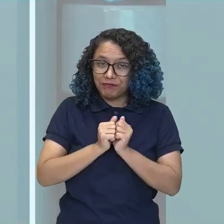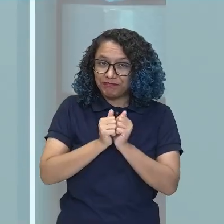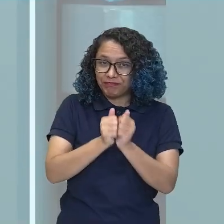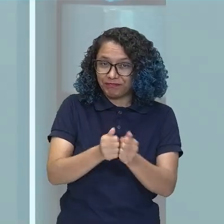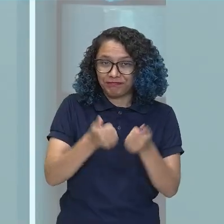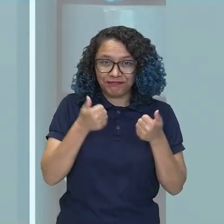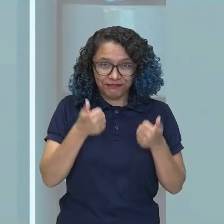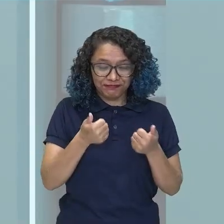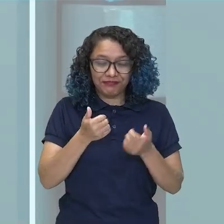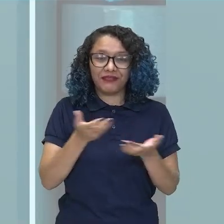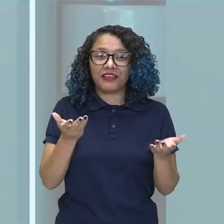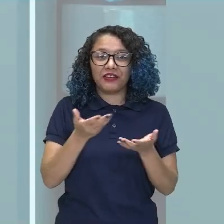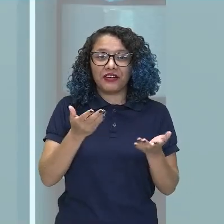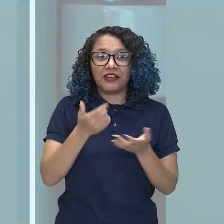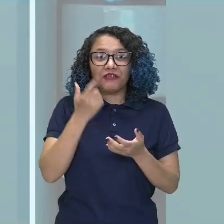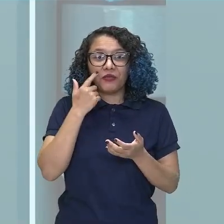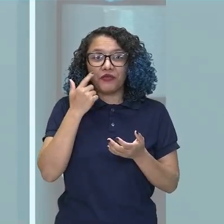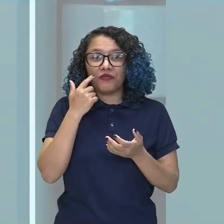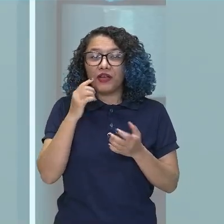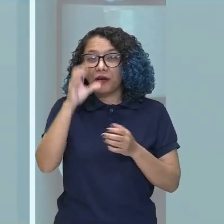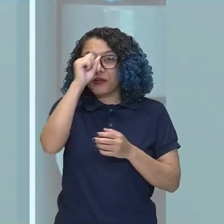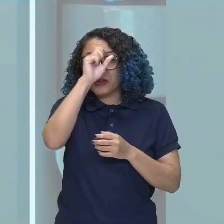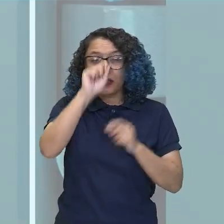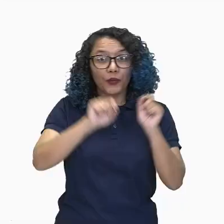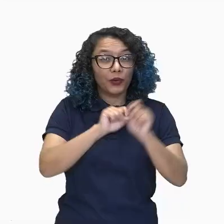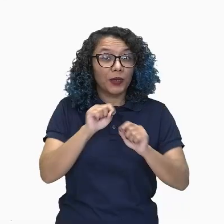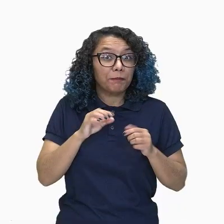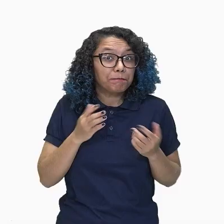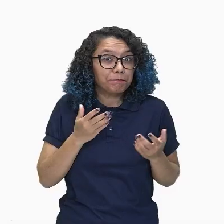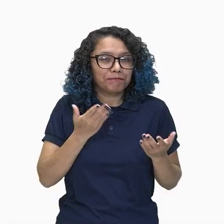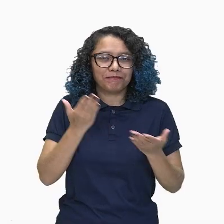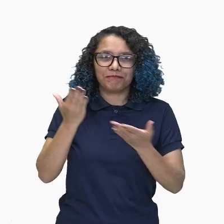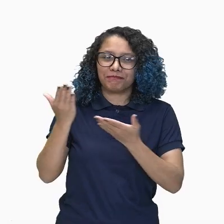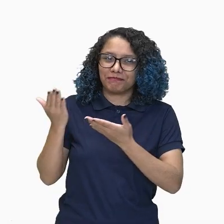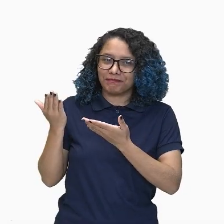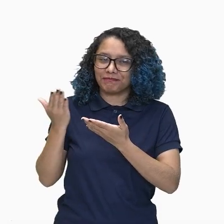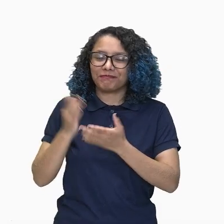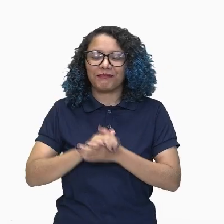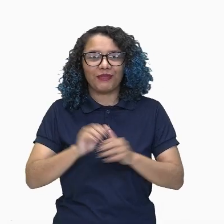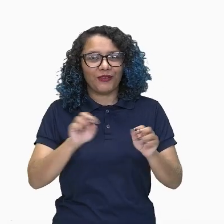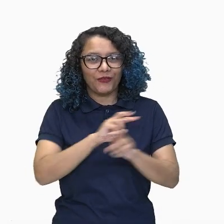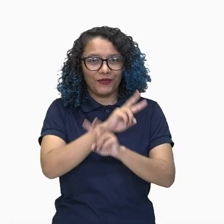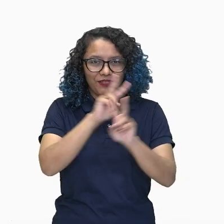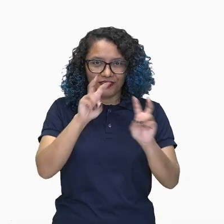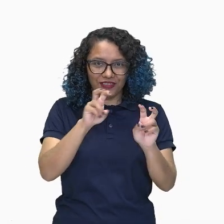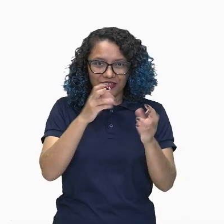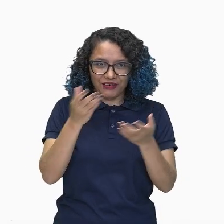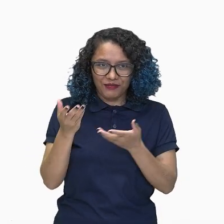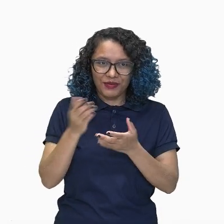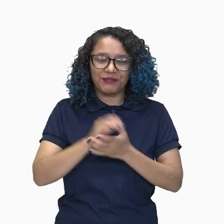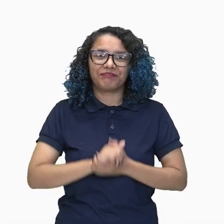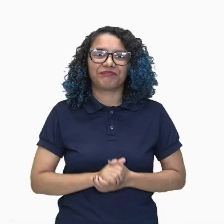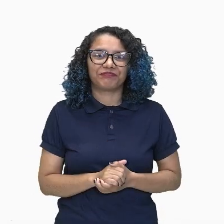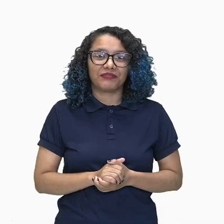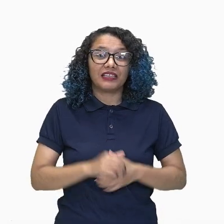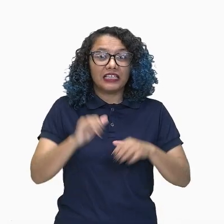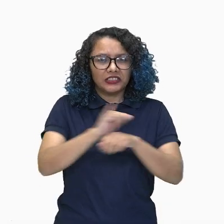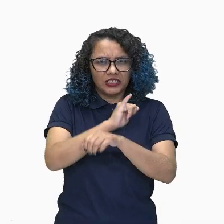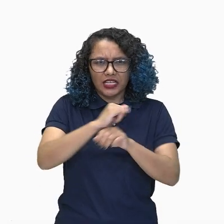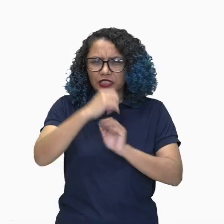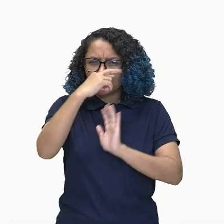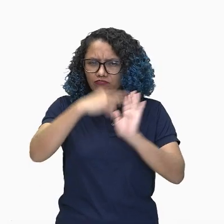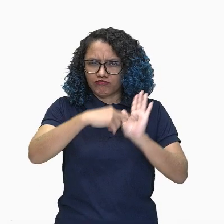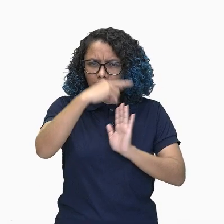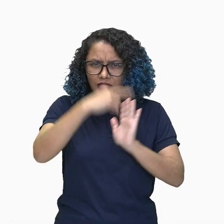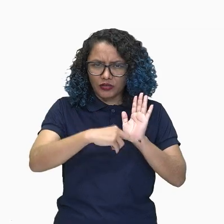momento. O que vamos aprender nesta aula? Então, colocando aí para vocês o nosso objeto de conhecimento, estratégia de